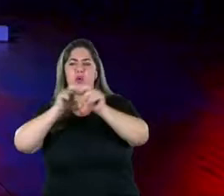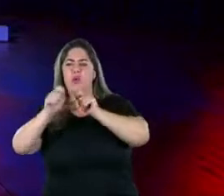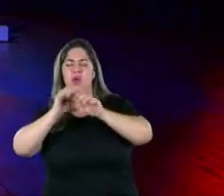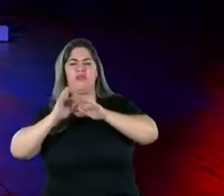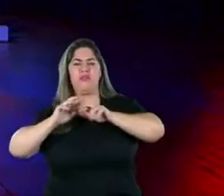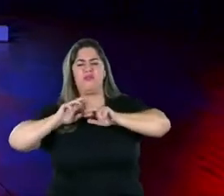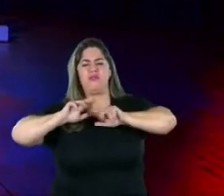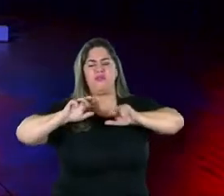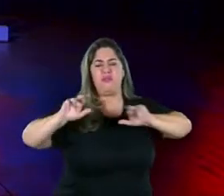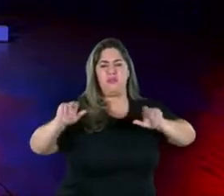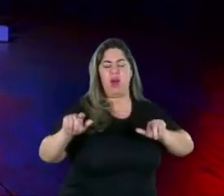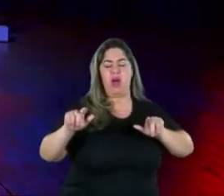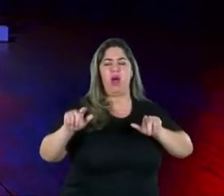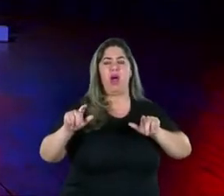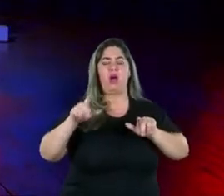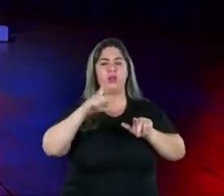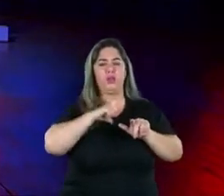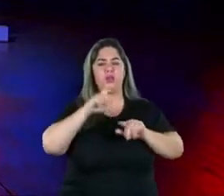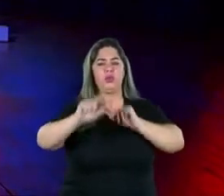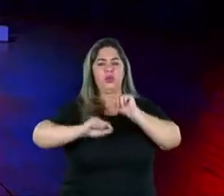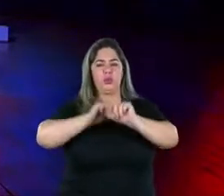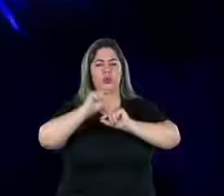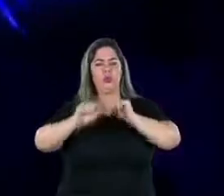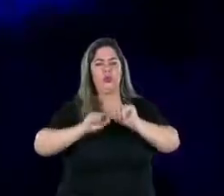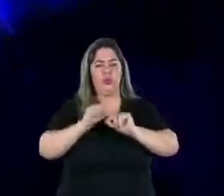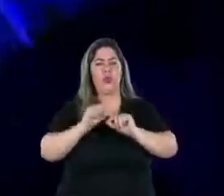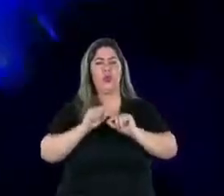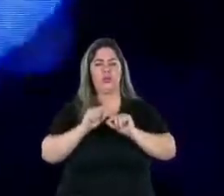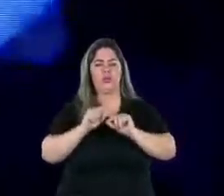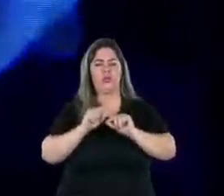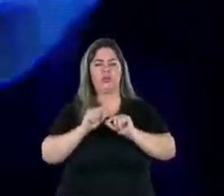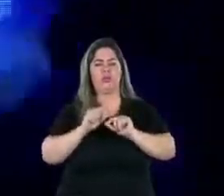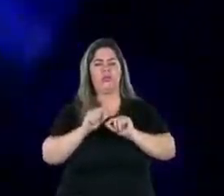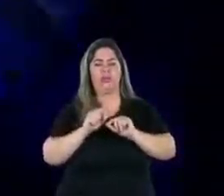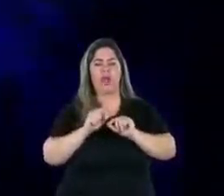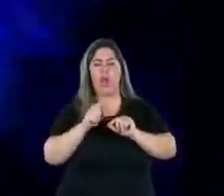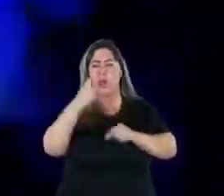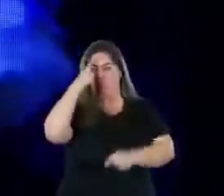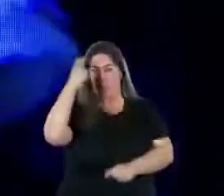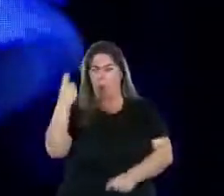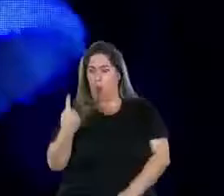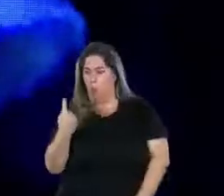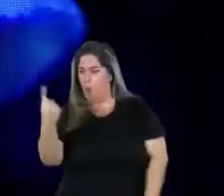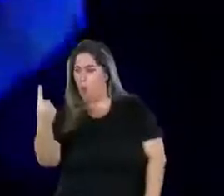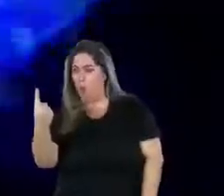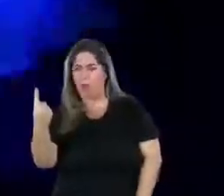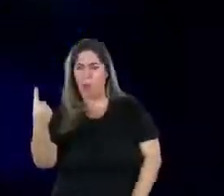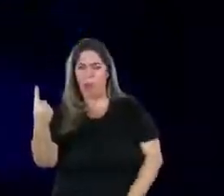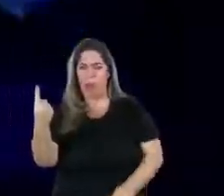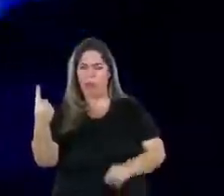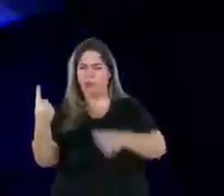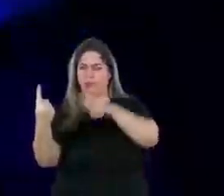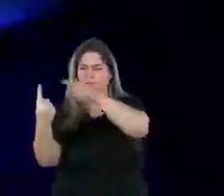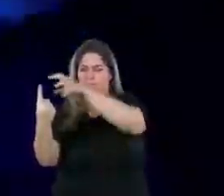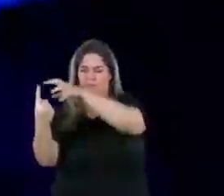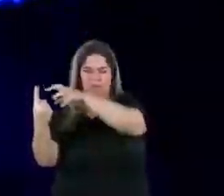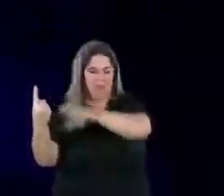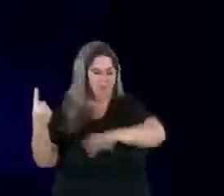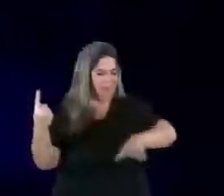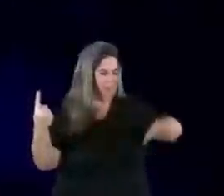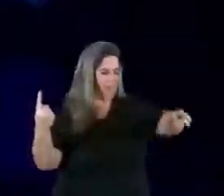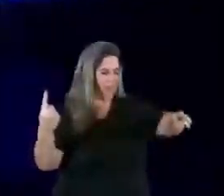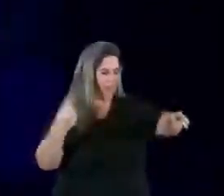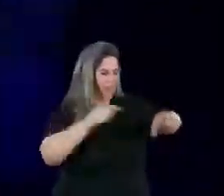sempre esse recorte de uma coisa, de uma ideia, fora do seu contexto